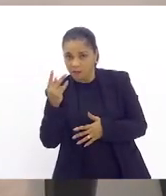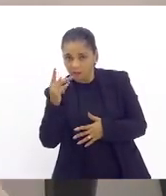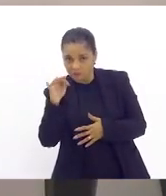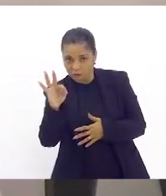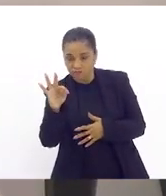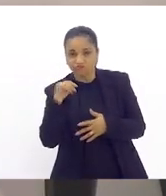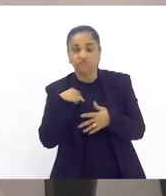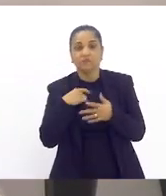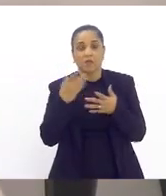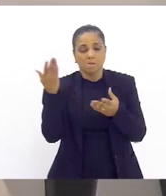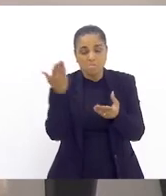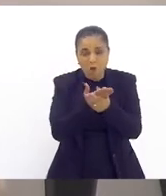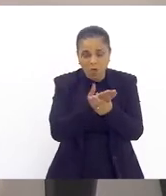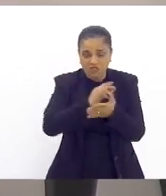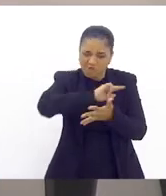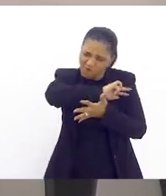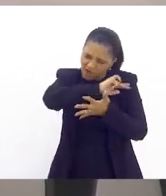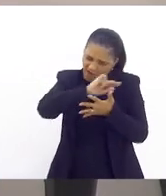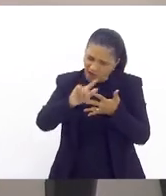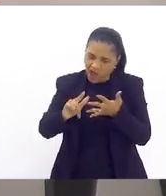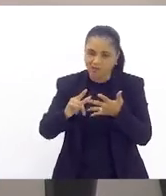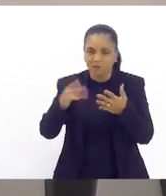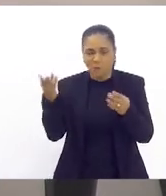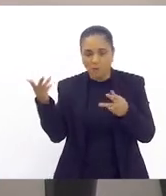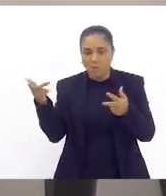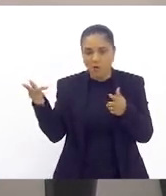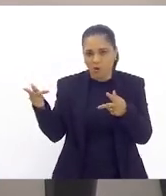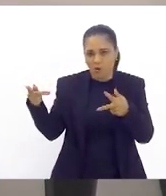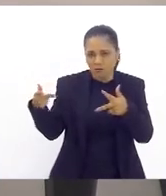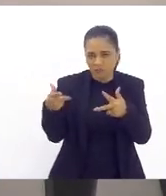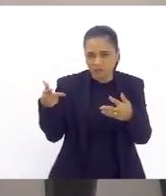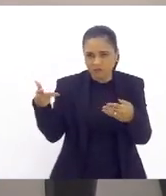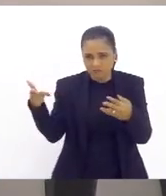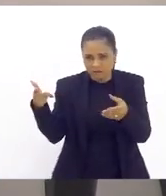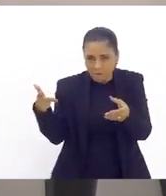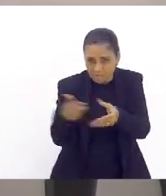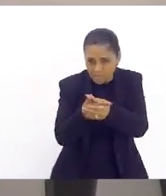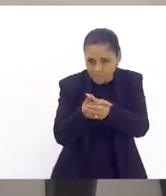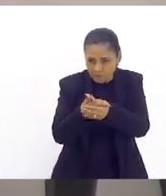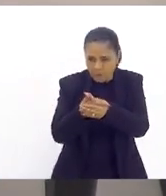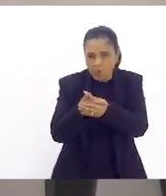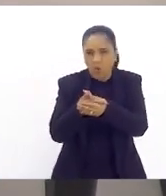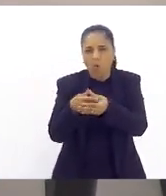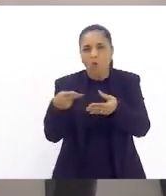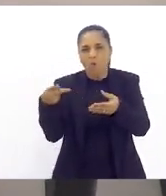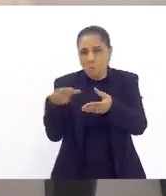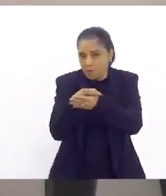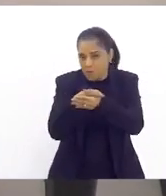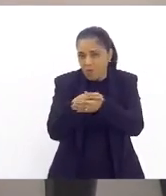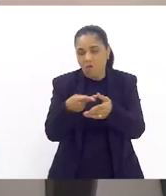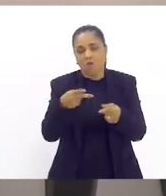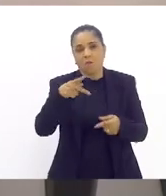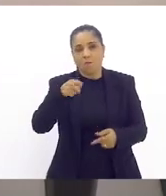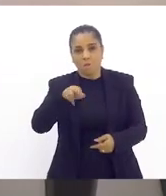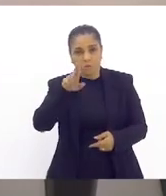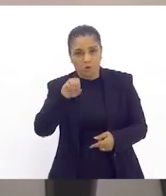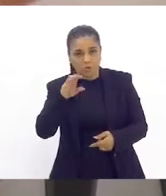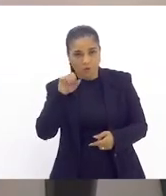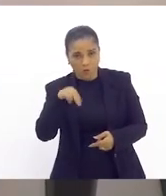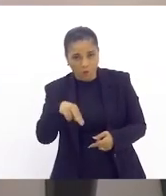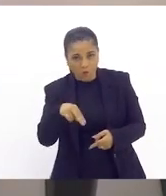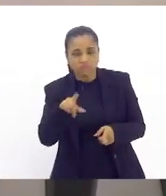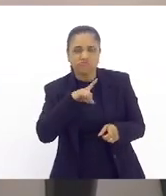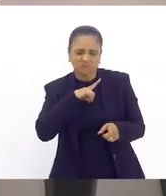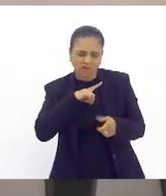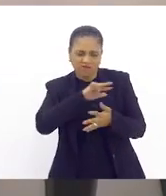no PROCON é ranking de processos e a gente sabe porquê eu tô tentando sistematizar porque